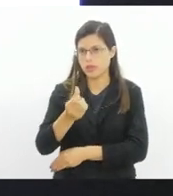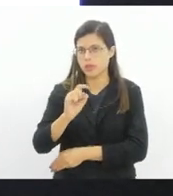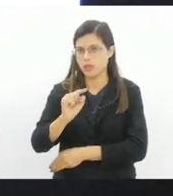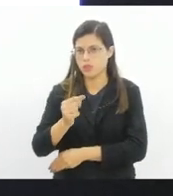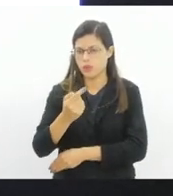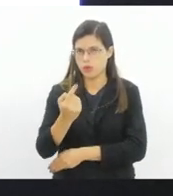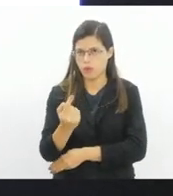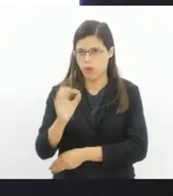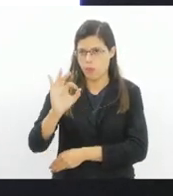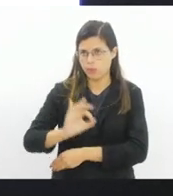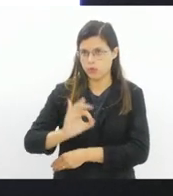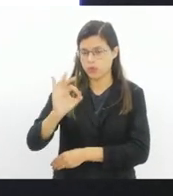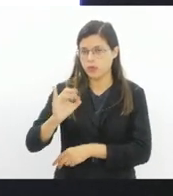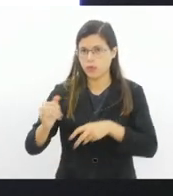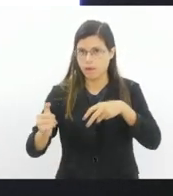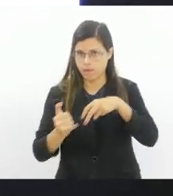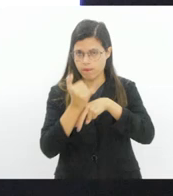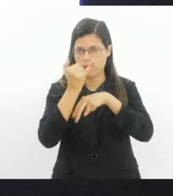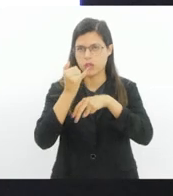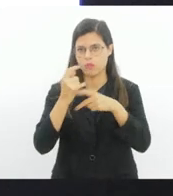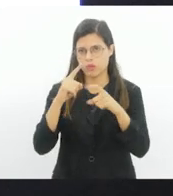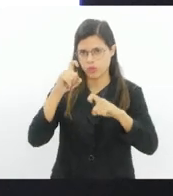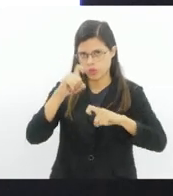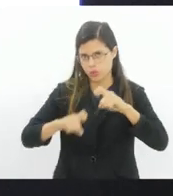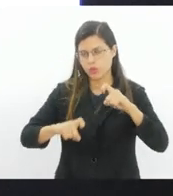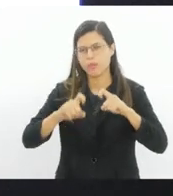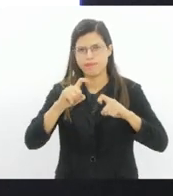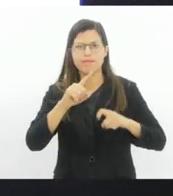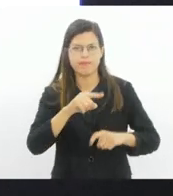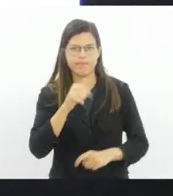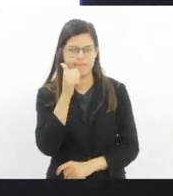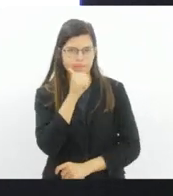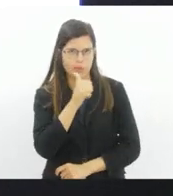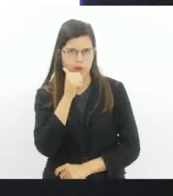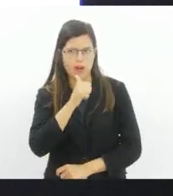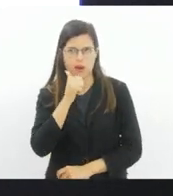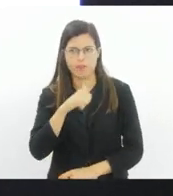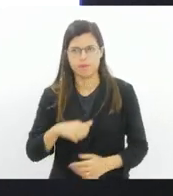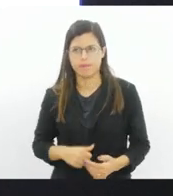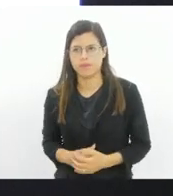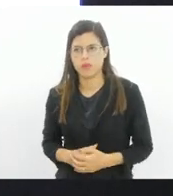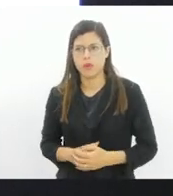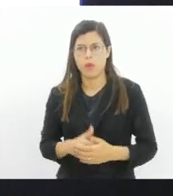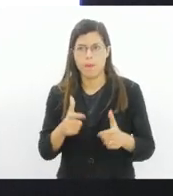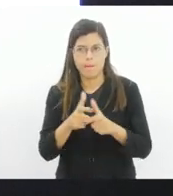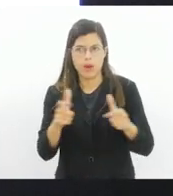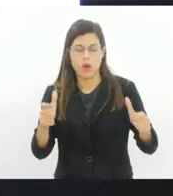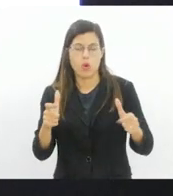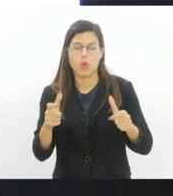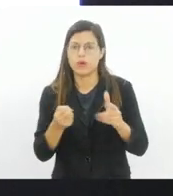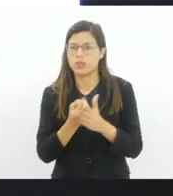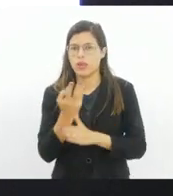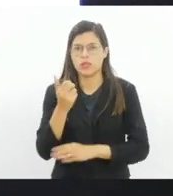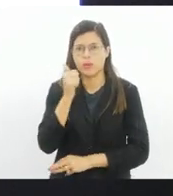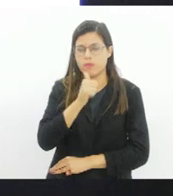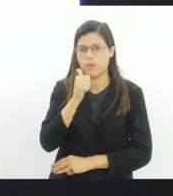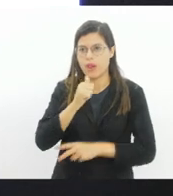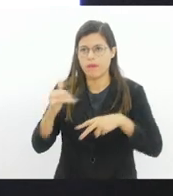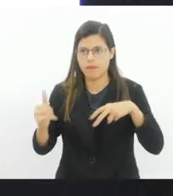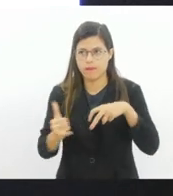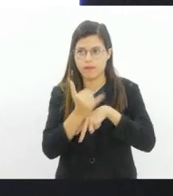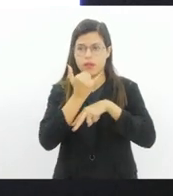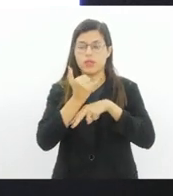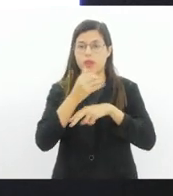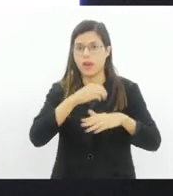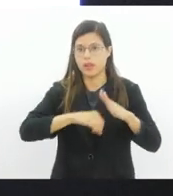86,1% das vítimas de estupro eram do sexo feminino. O maior número de mulheres vítimas entre os crimes que